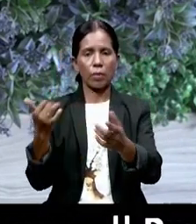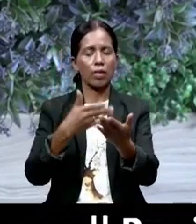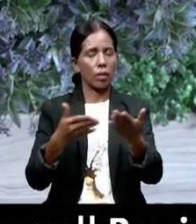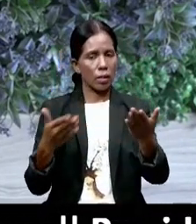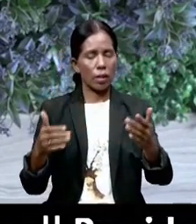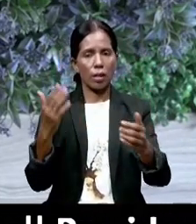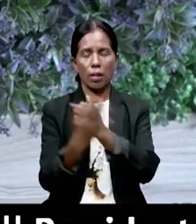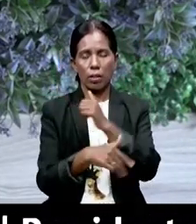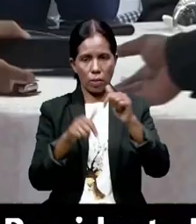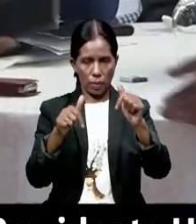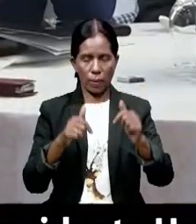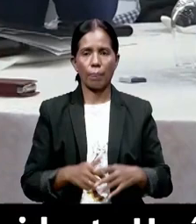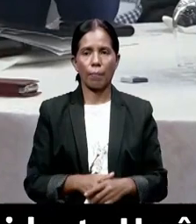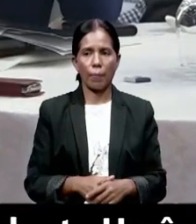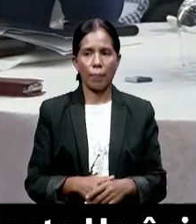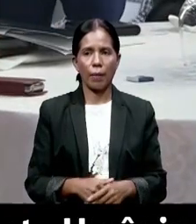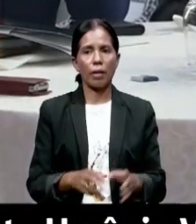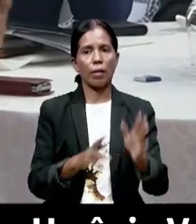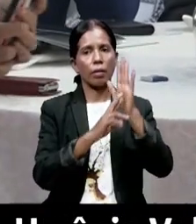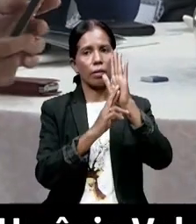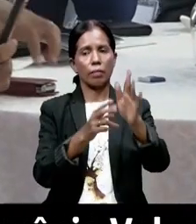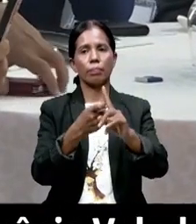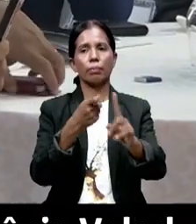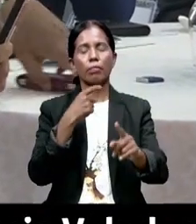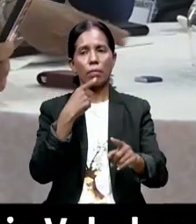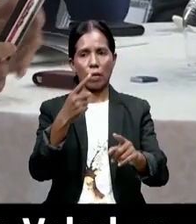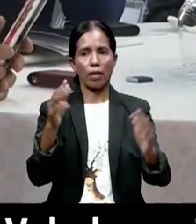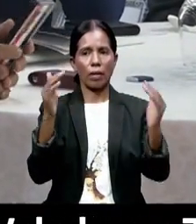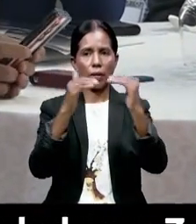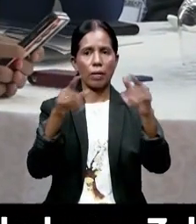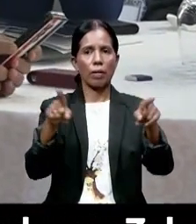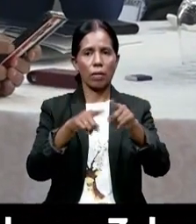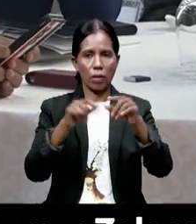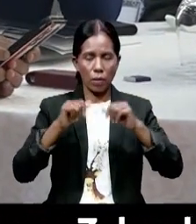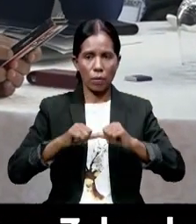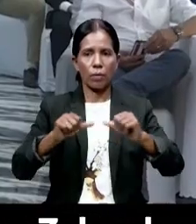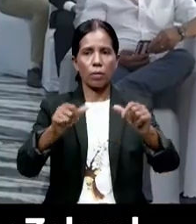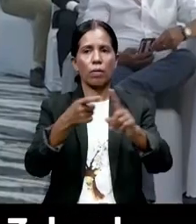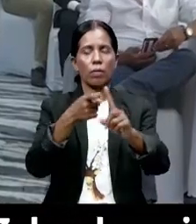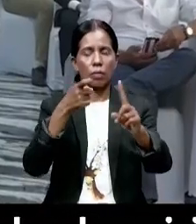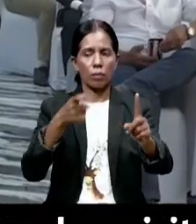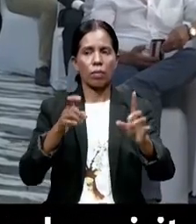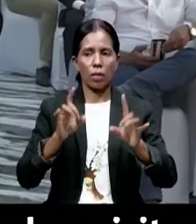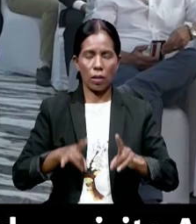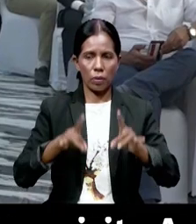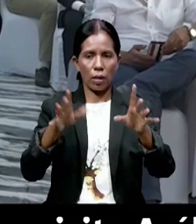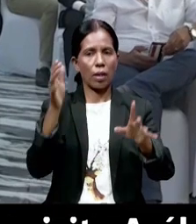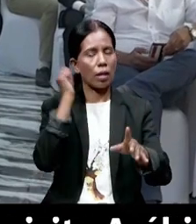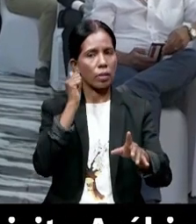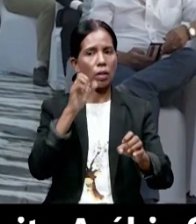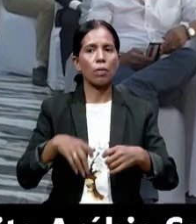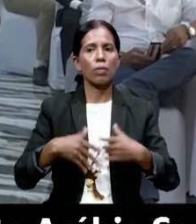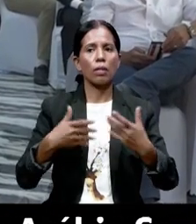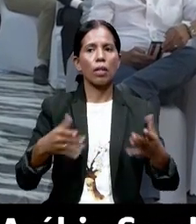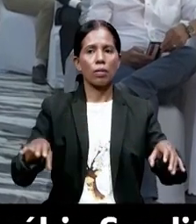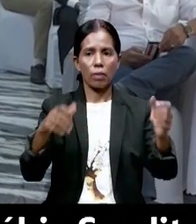mostra ele. Representante diretor Trade Invest Teten, conferência ne, anessan continuação hoje Cimeira Austrália-ASEAN, ou insa atuamente